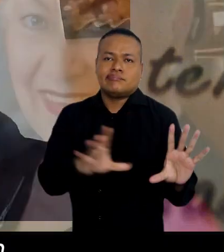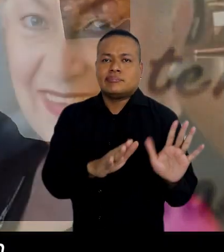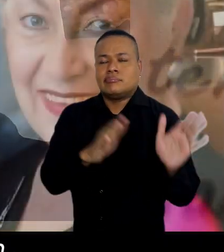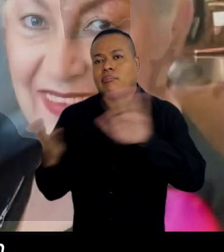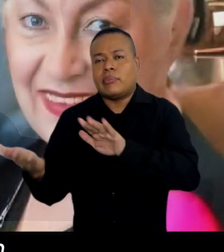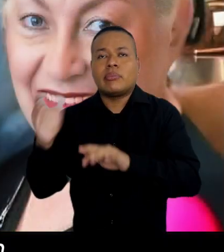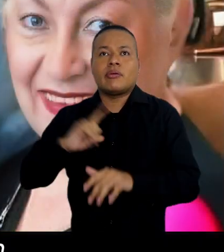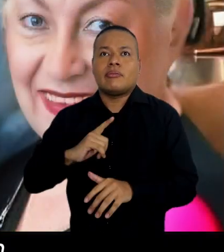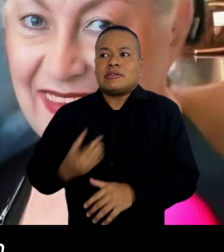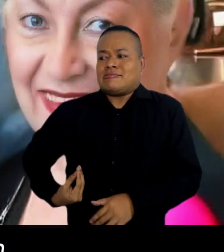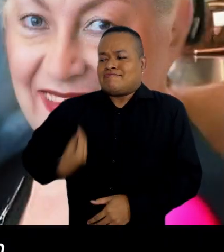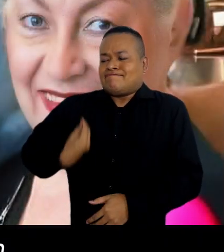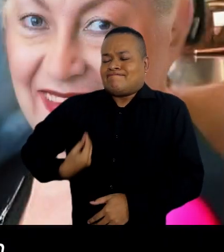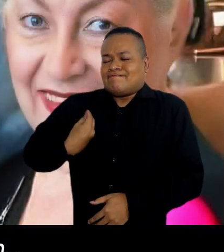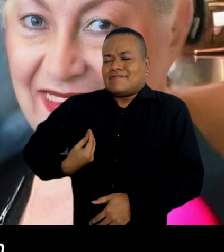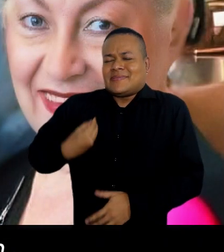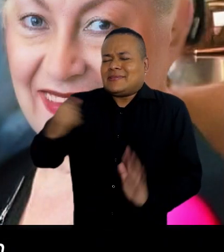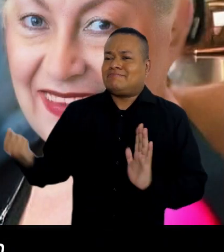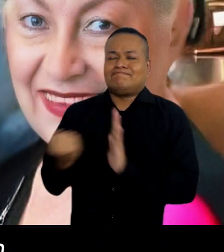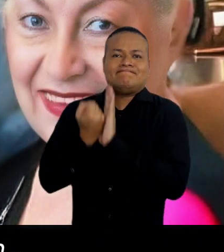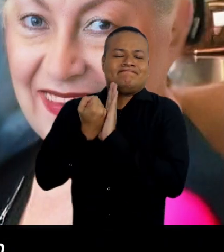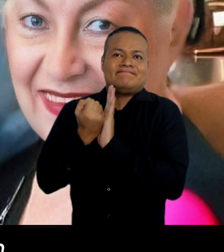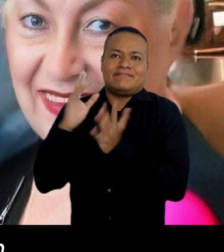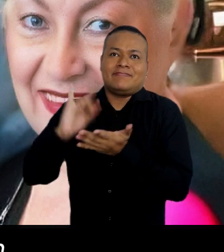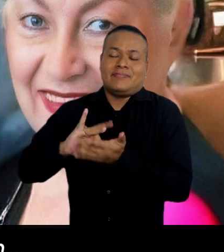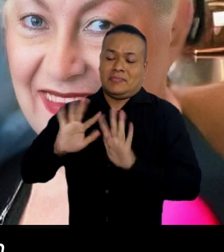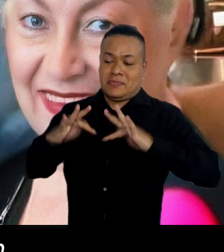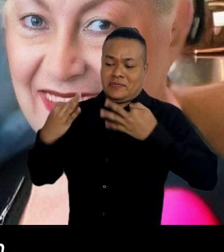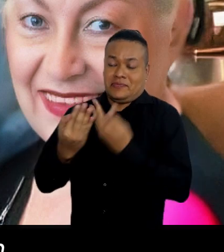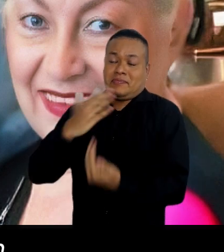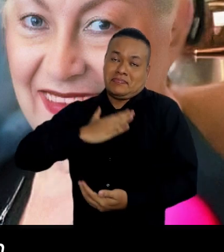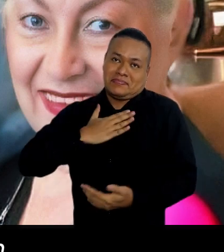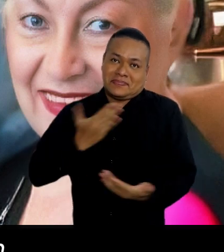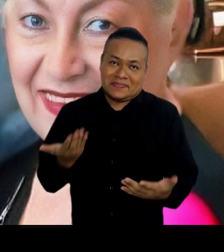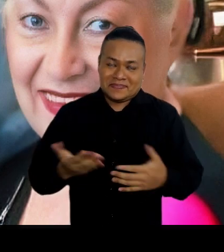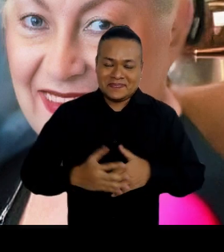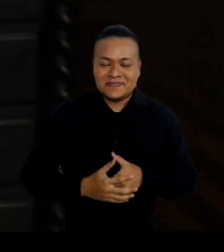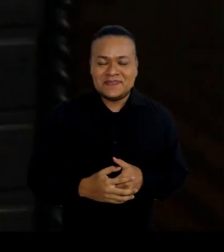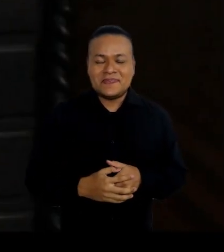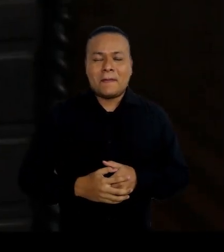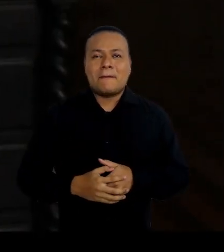sei que a presença dele é muito marcante para mim. Enfim.